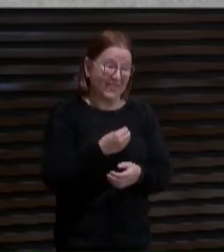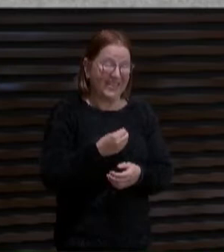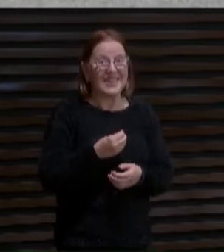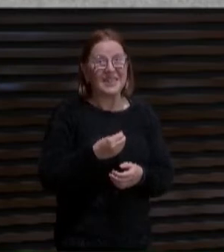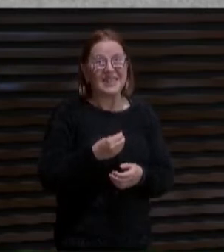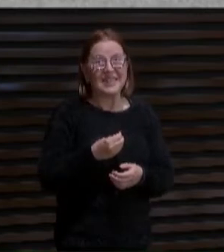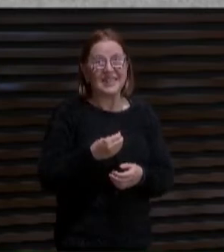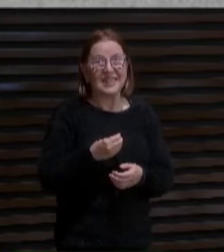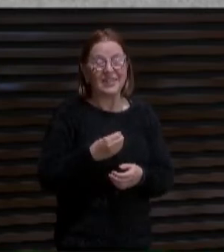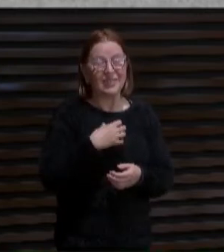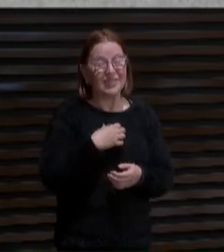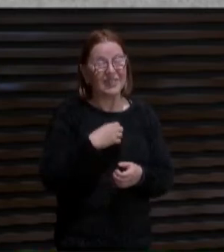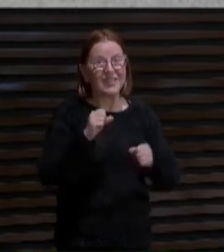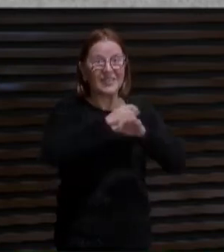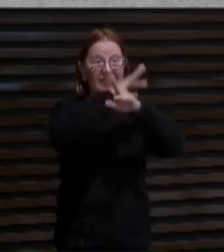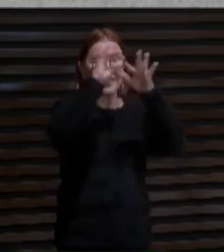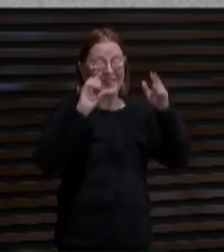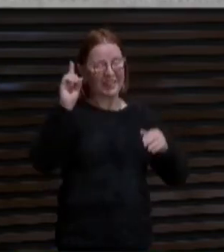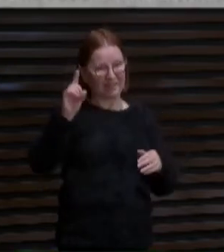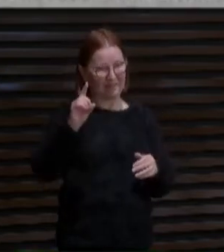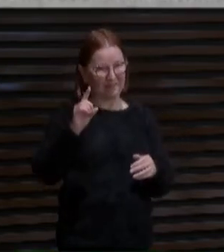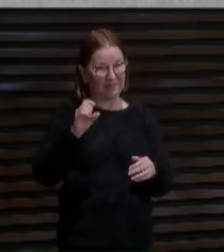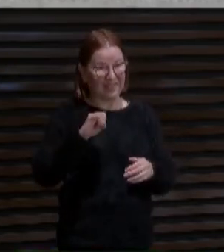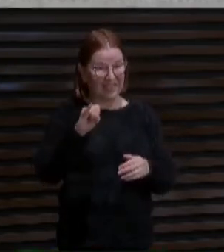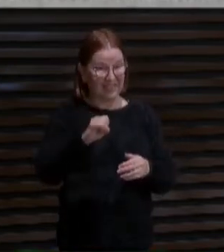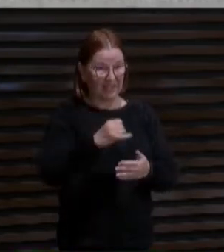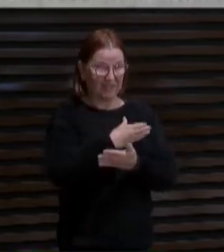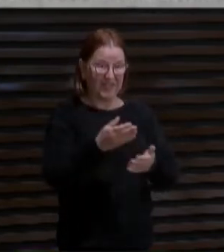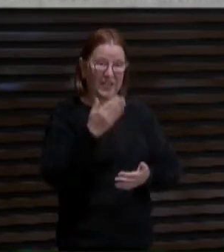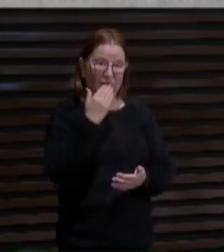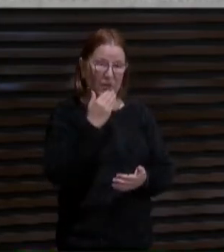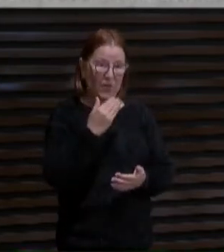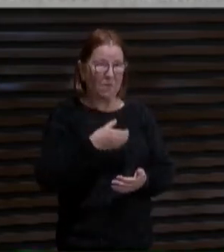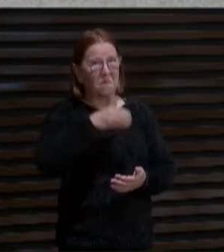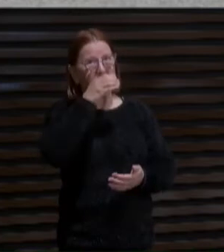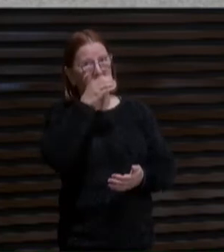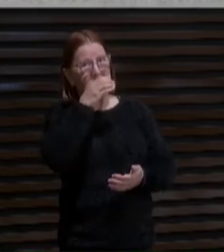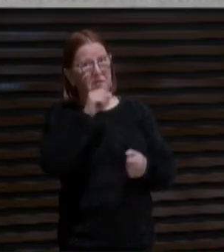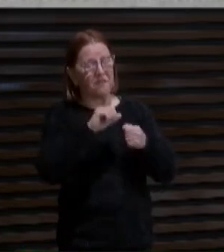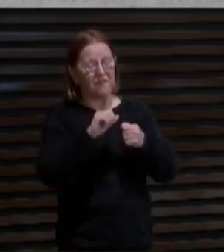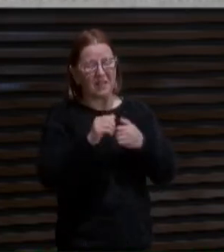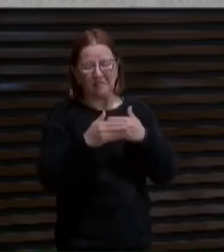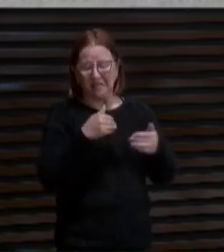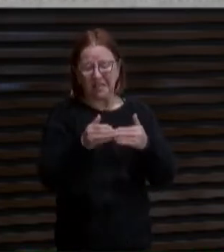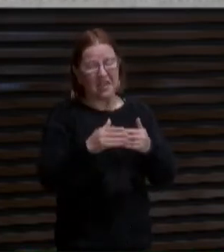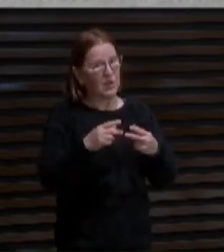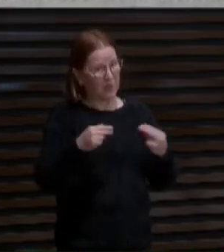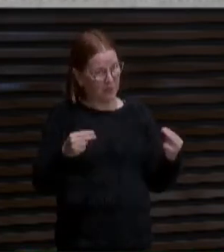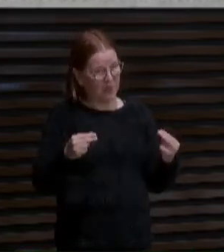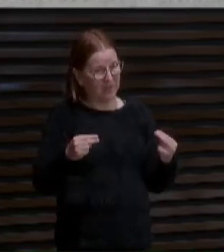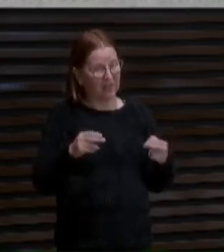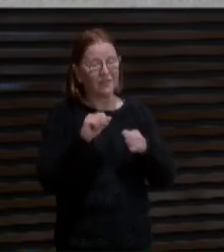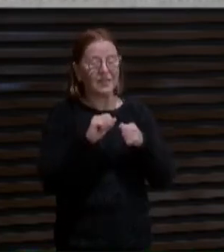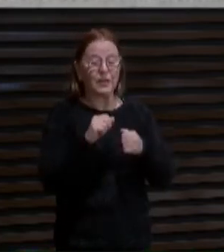porque quando Paulo disse quer com mais quer beber mais ou façais outra coisa Qualquer fazer tudo para quê para glória de Deus senhor